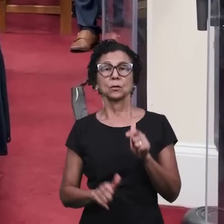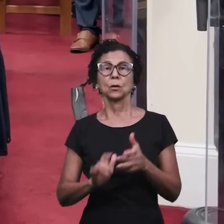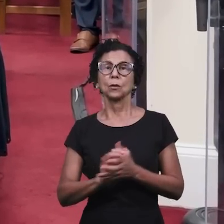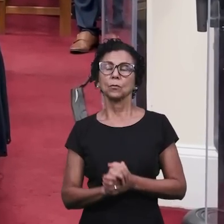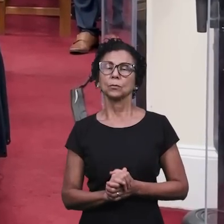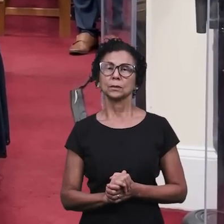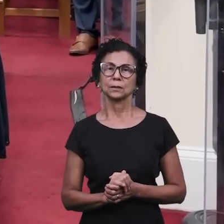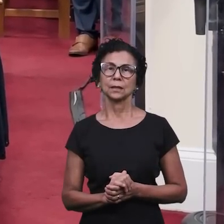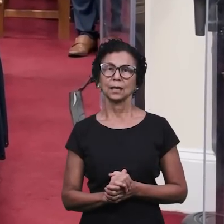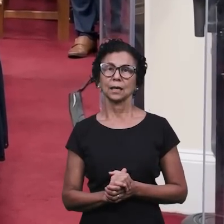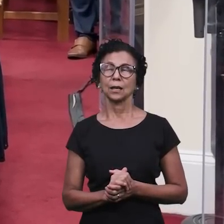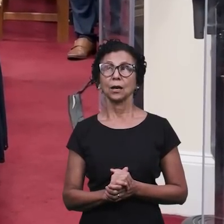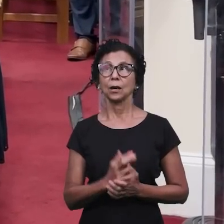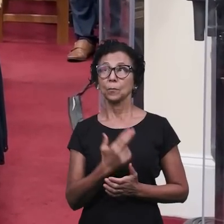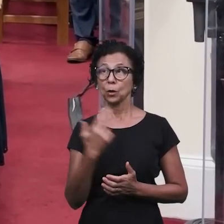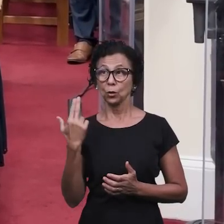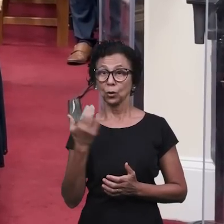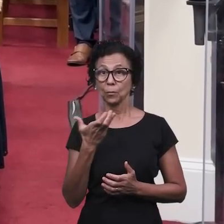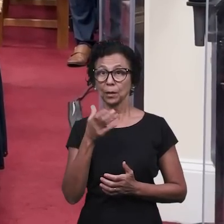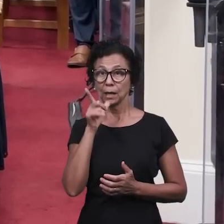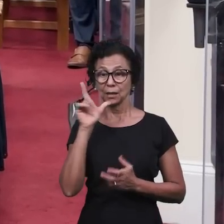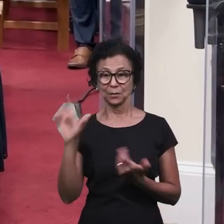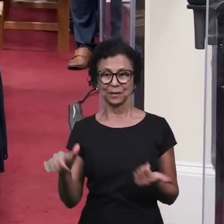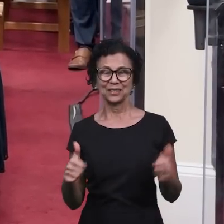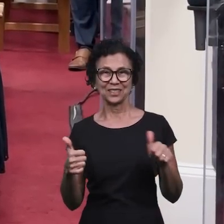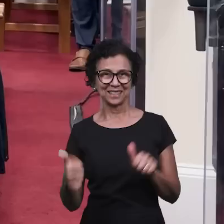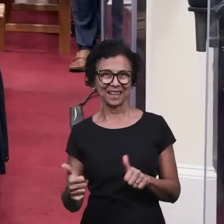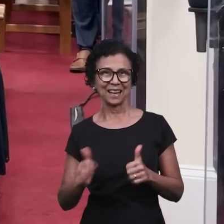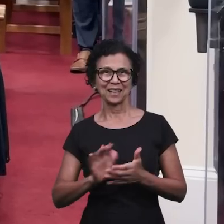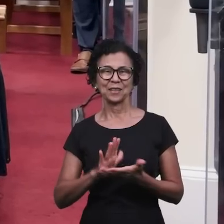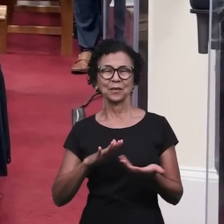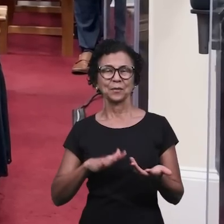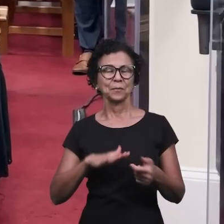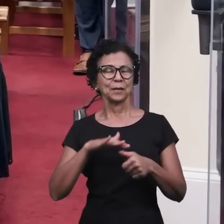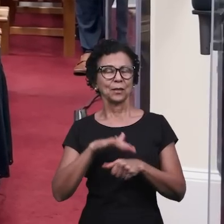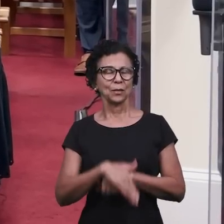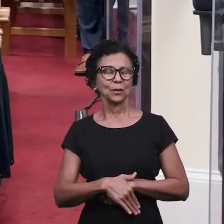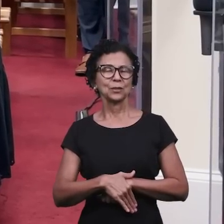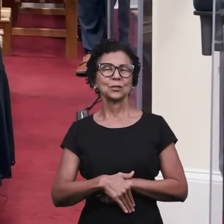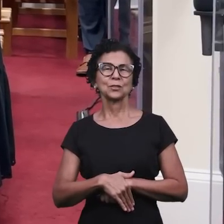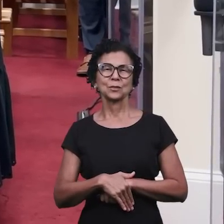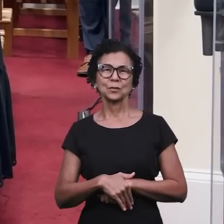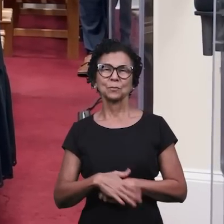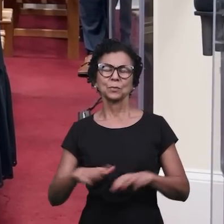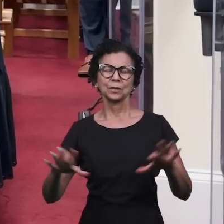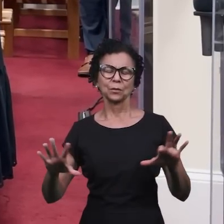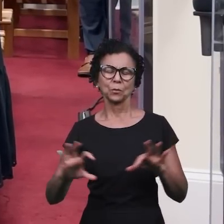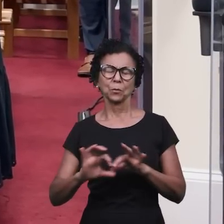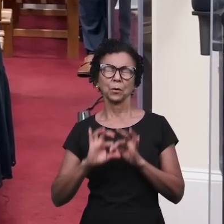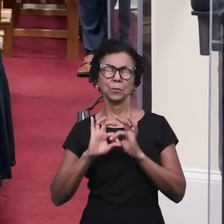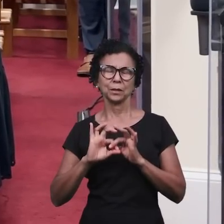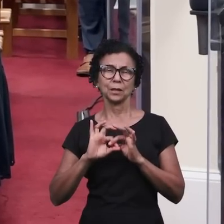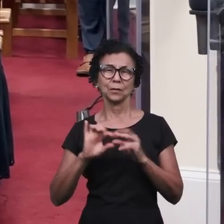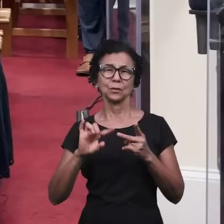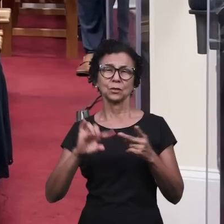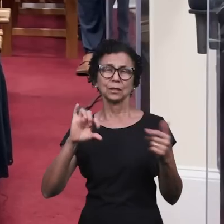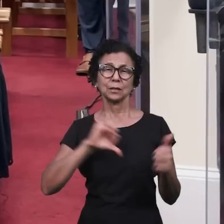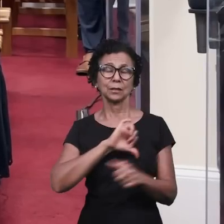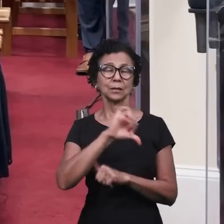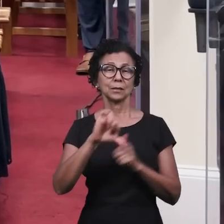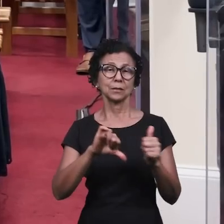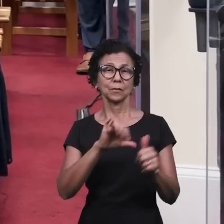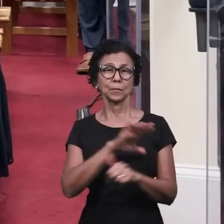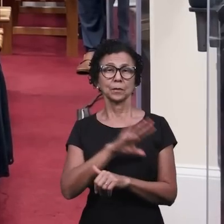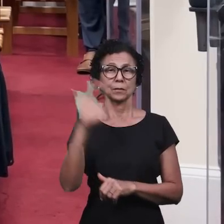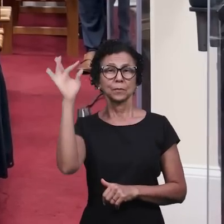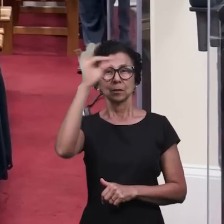o batismo logo após o culto. Foi uma noite de quebrantamento, entrega e transformação. O Espírito Santo se manifestou